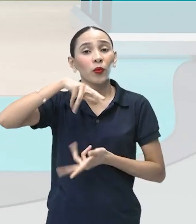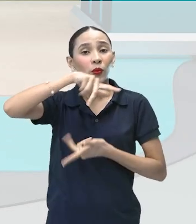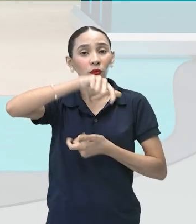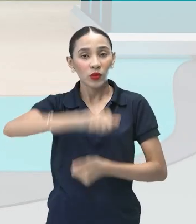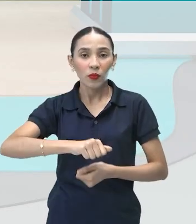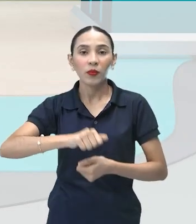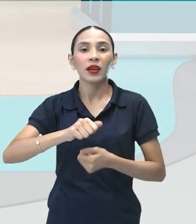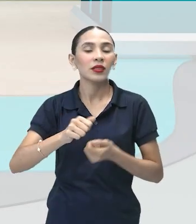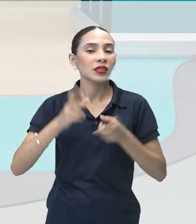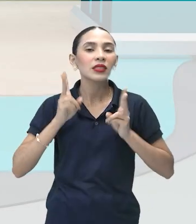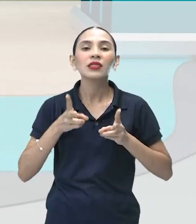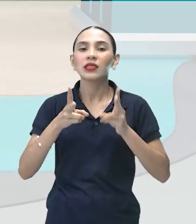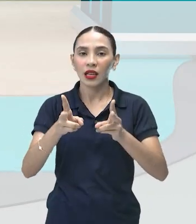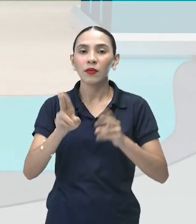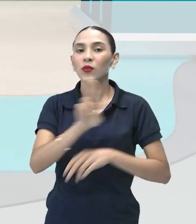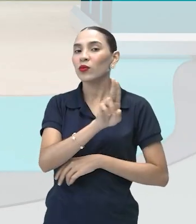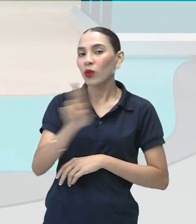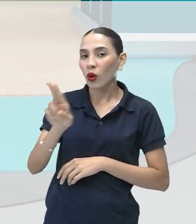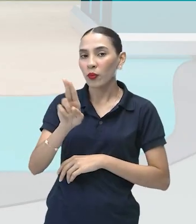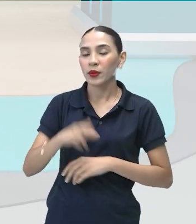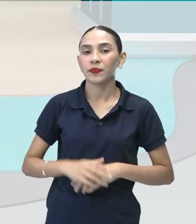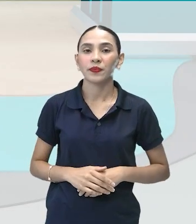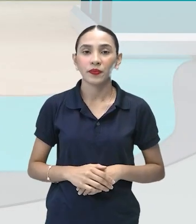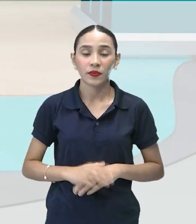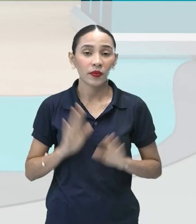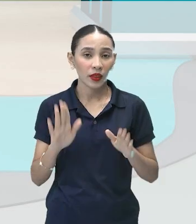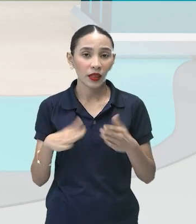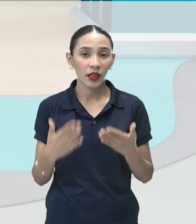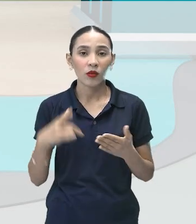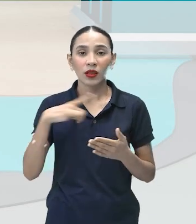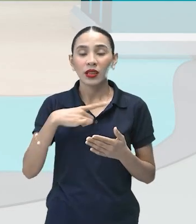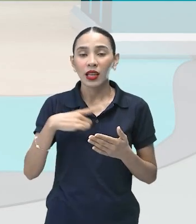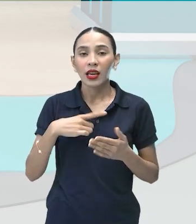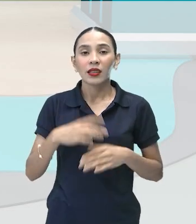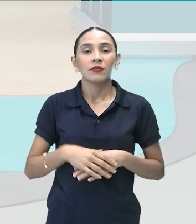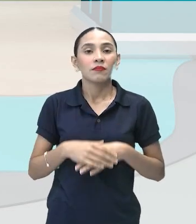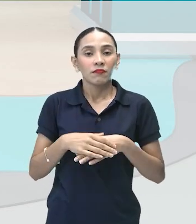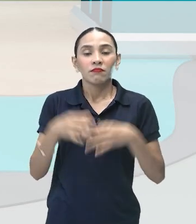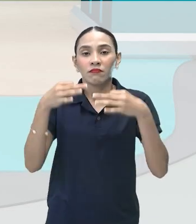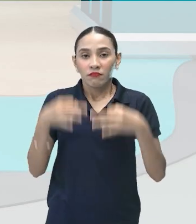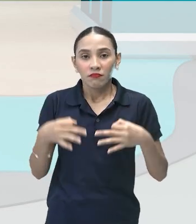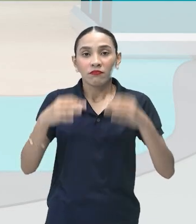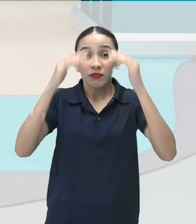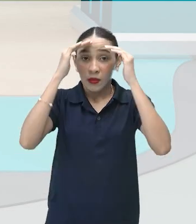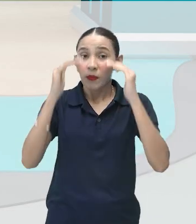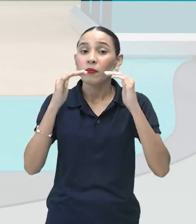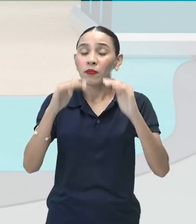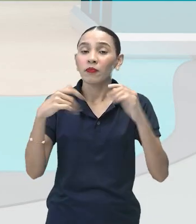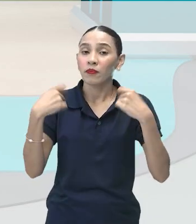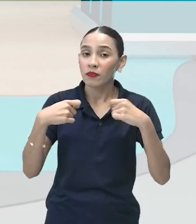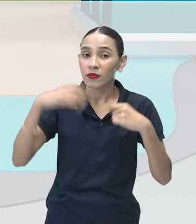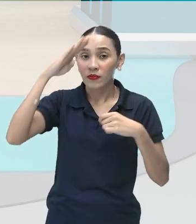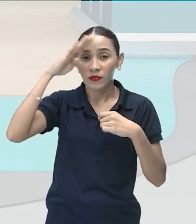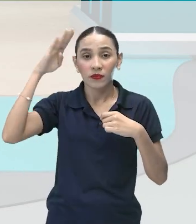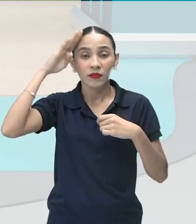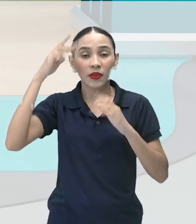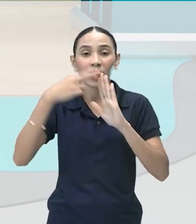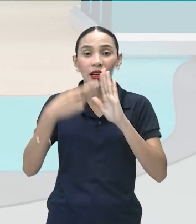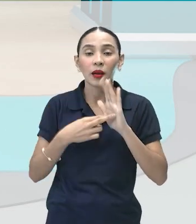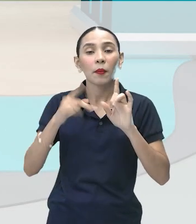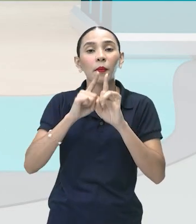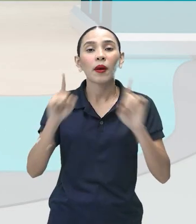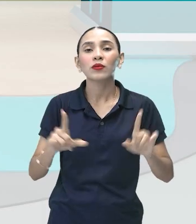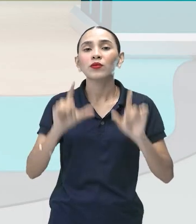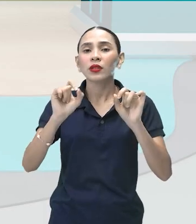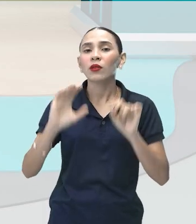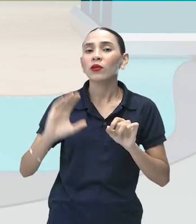mundialmente, é o mesmo nome, tá? Então ela tem aquilo bem a ser seguido academicamente. O que aconteceu com